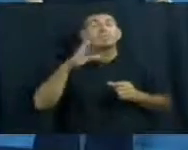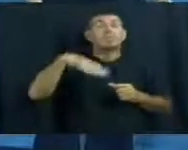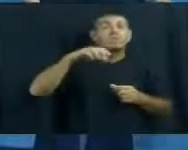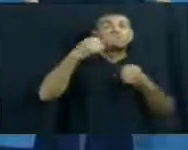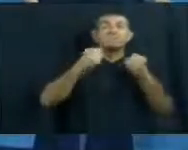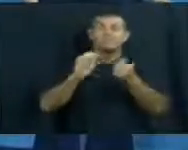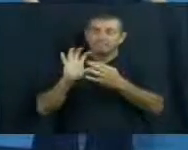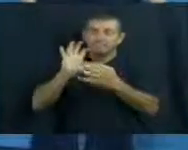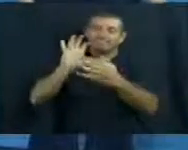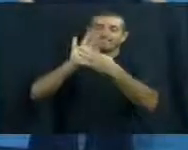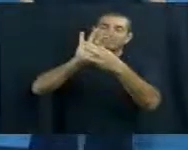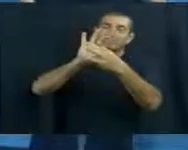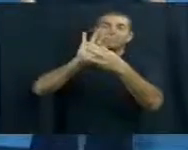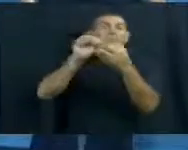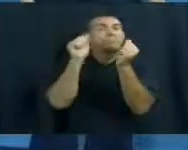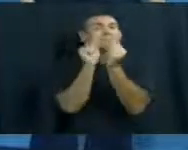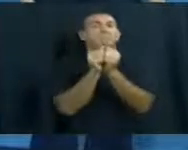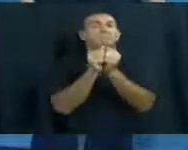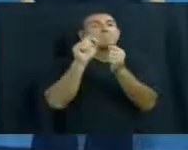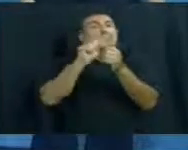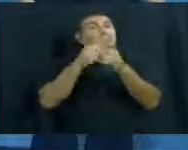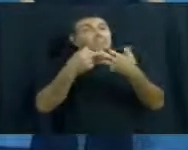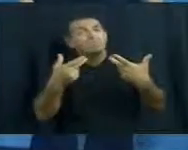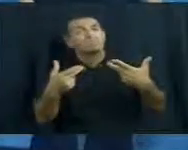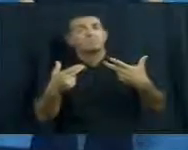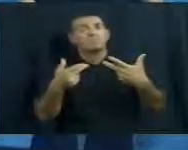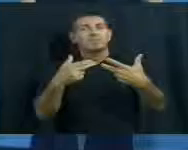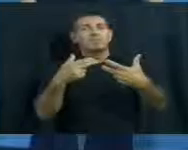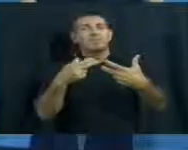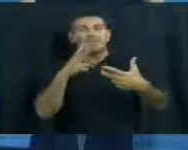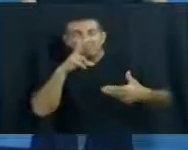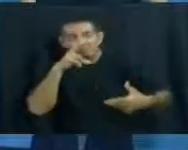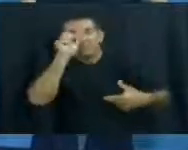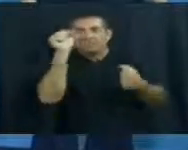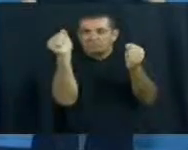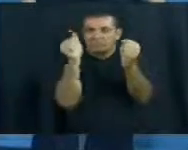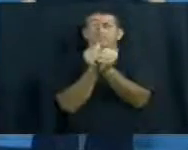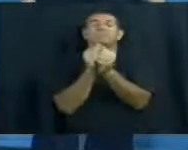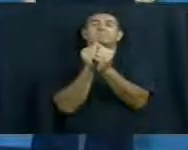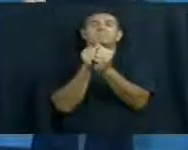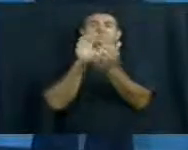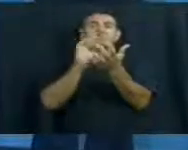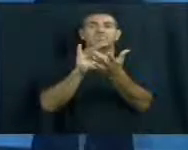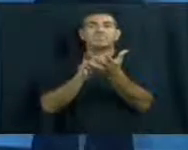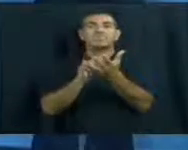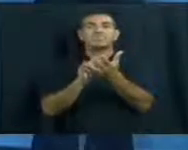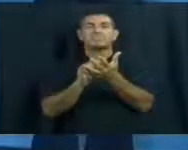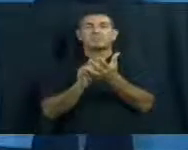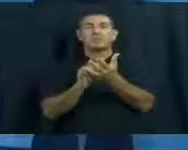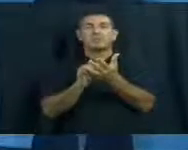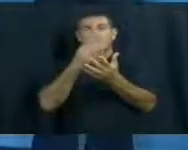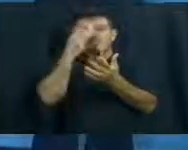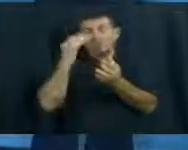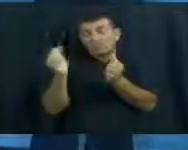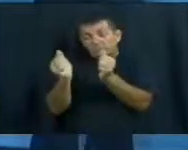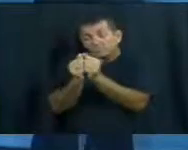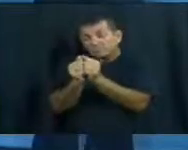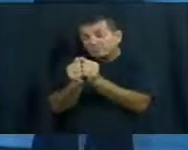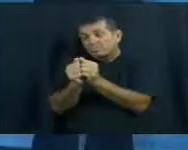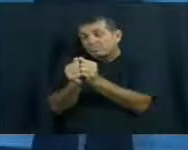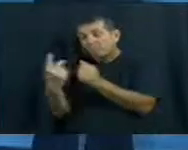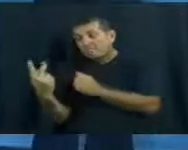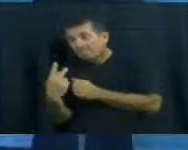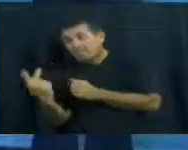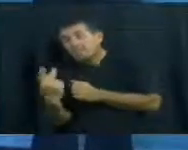estar unido e a união faz a força, é a união que mantém as pessoas próximas. E eu digo o